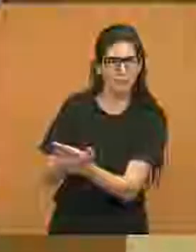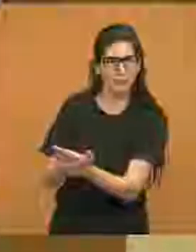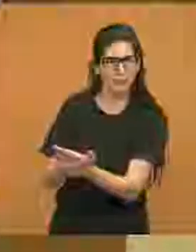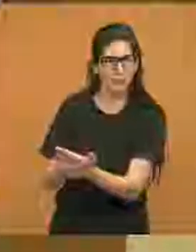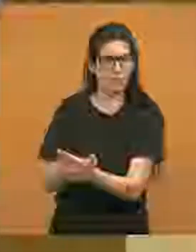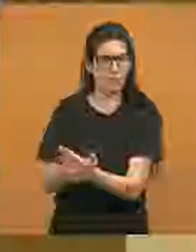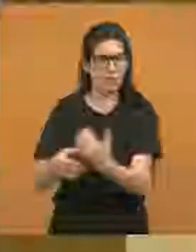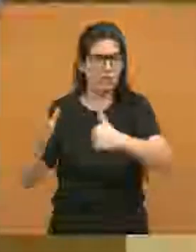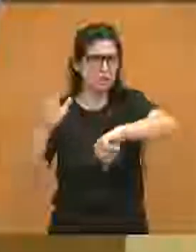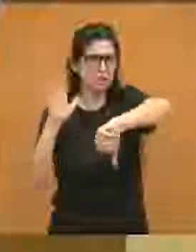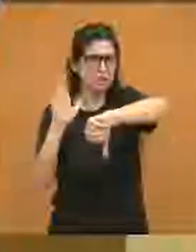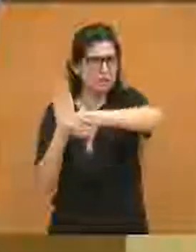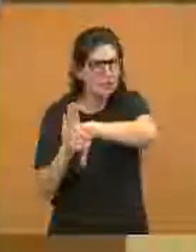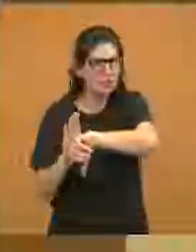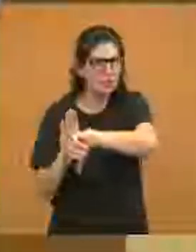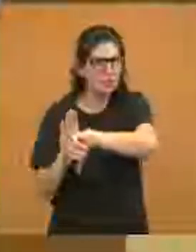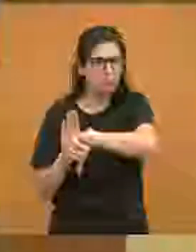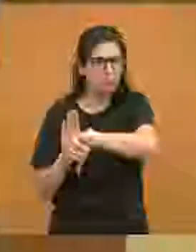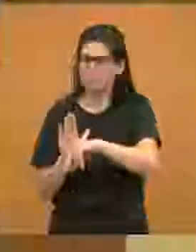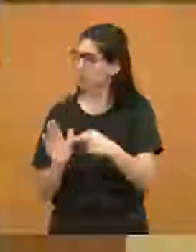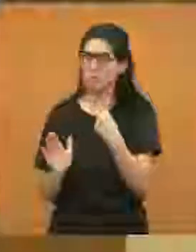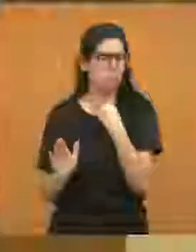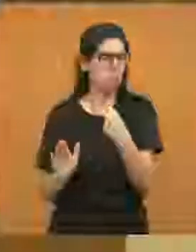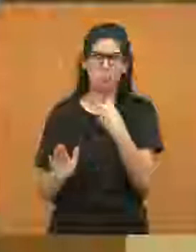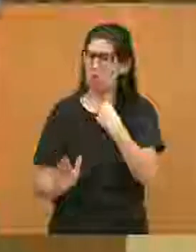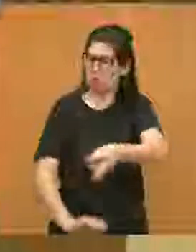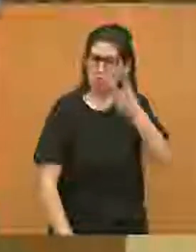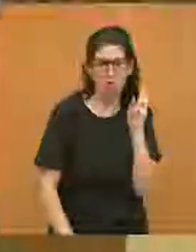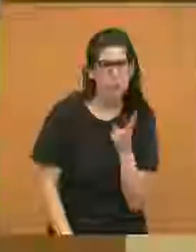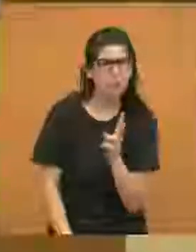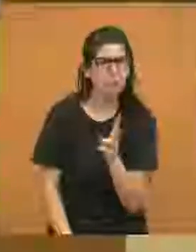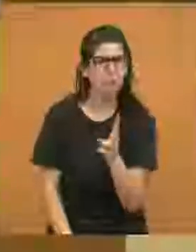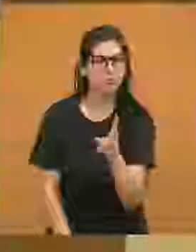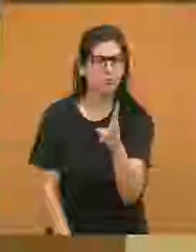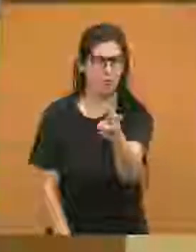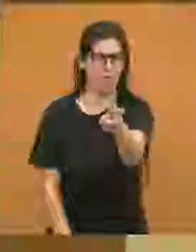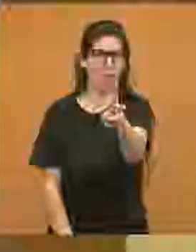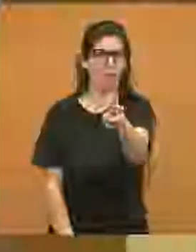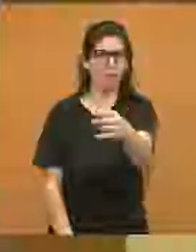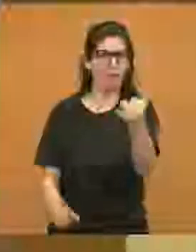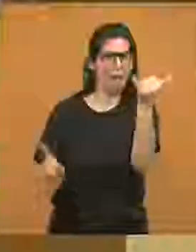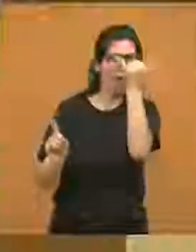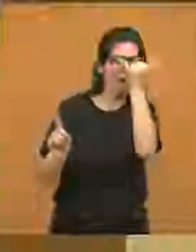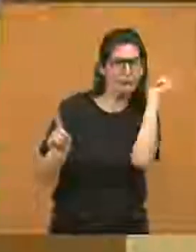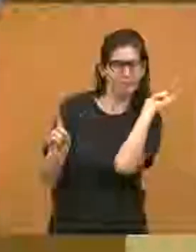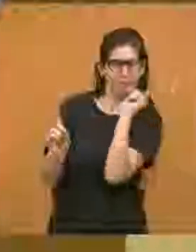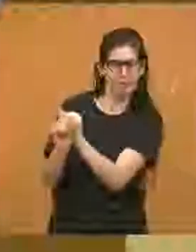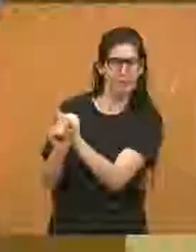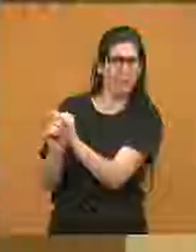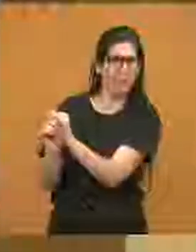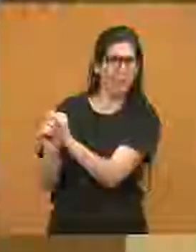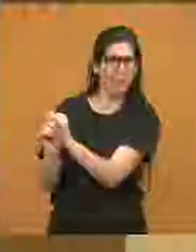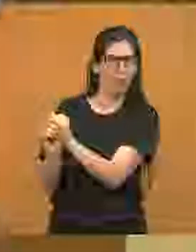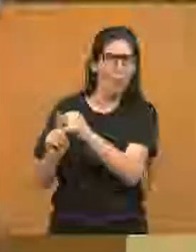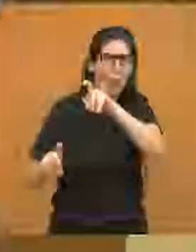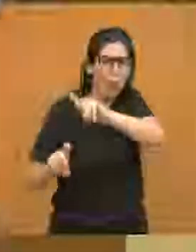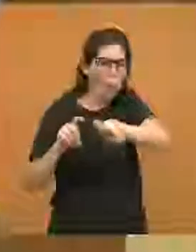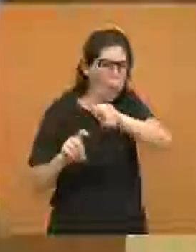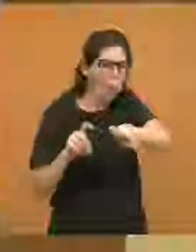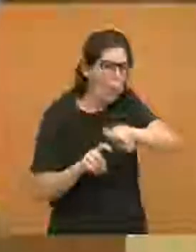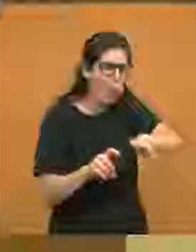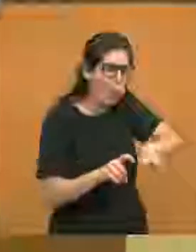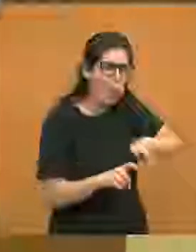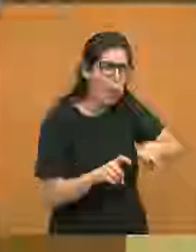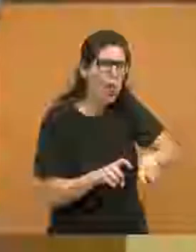crime seja repelido. Nós não podemos conviver com o crime de abuso sexual de crianças e adolescentes no